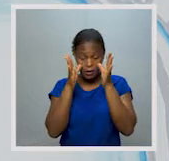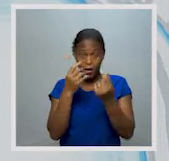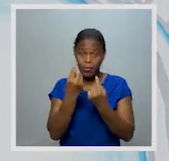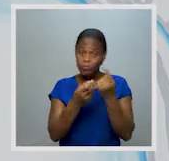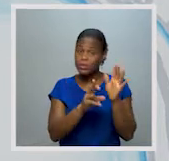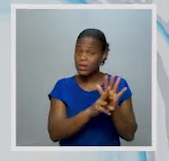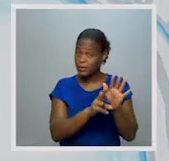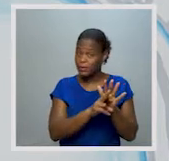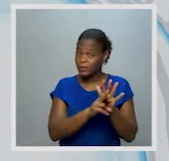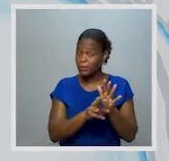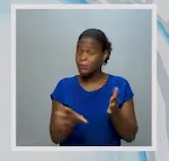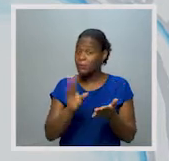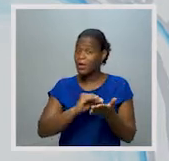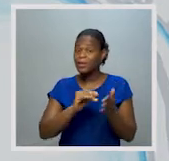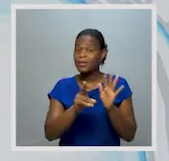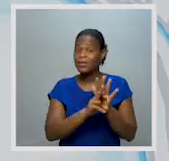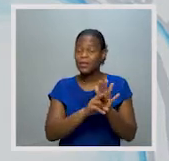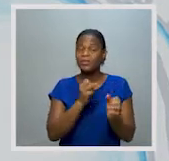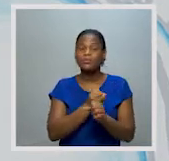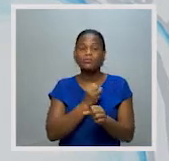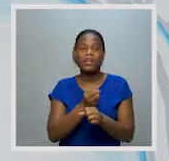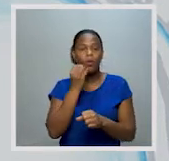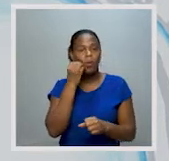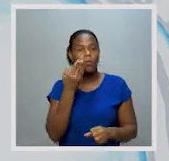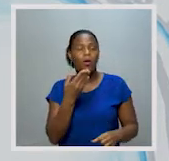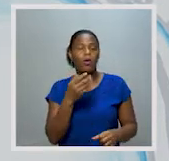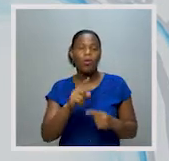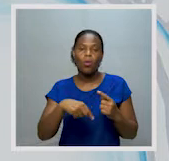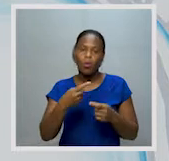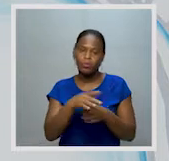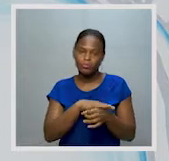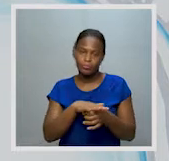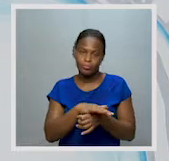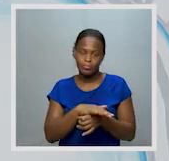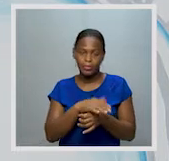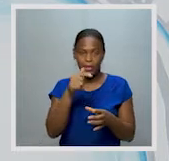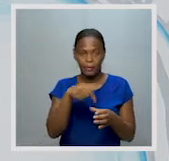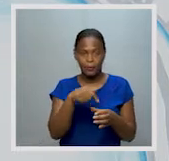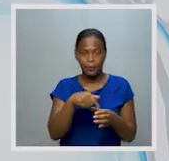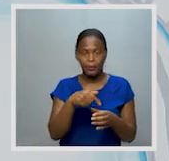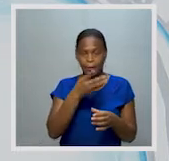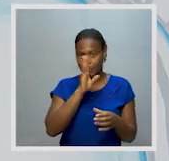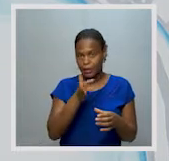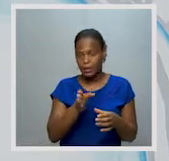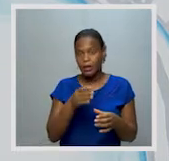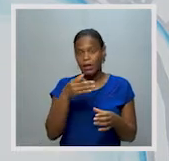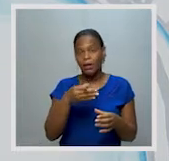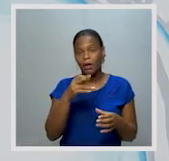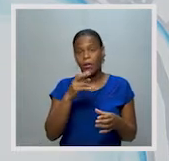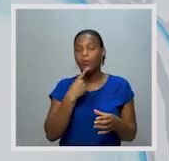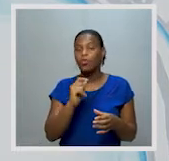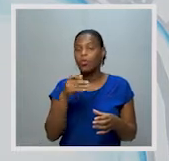a algumas regras adicionais de funcionamento de outros casos dentro da aplicação de